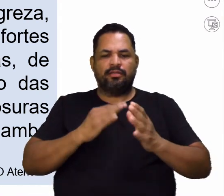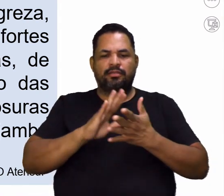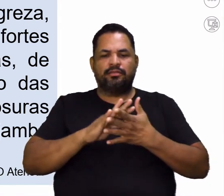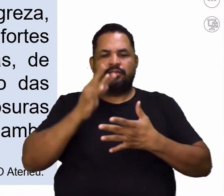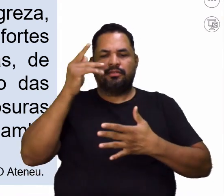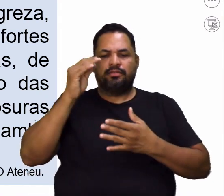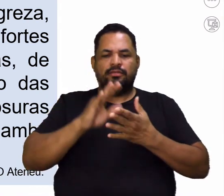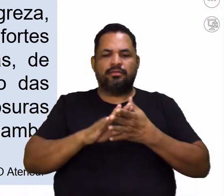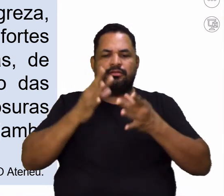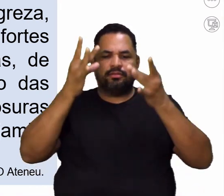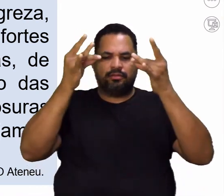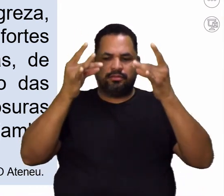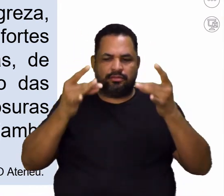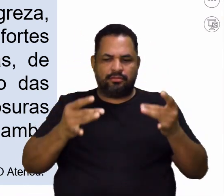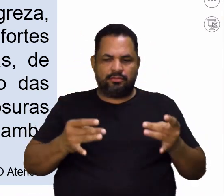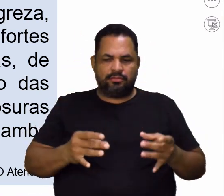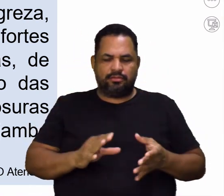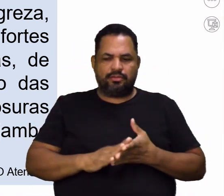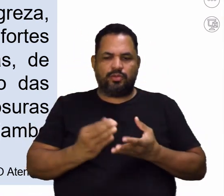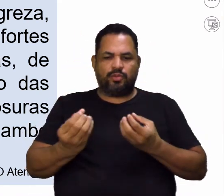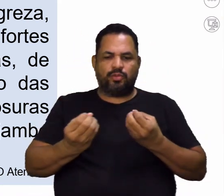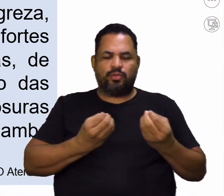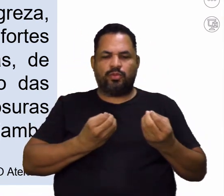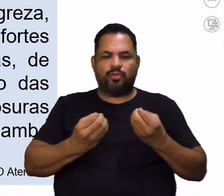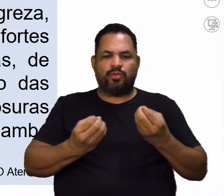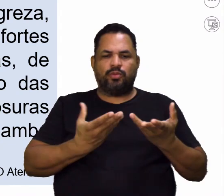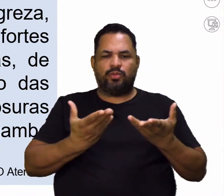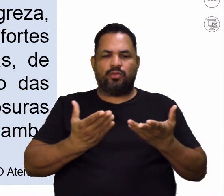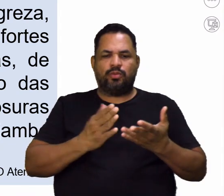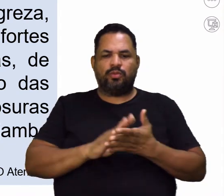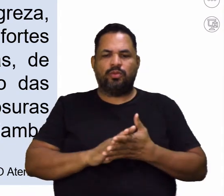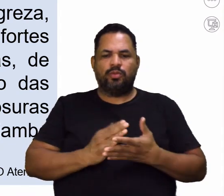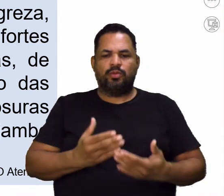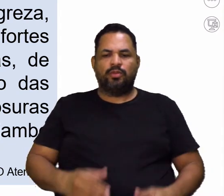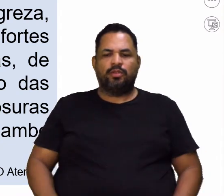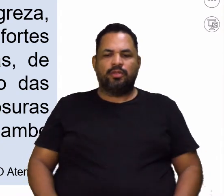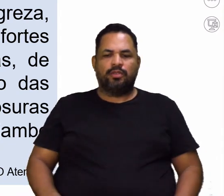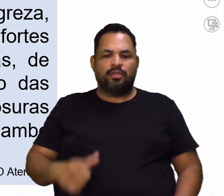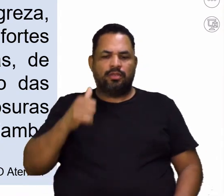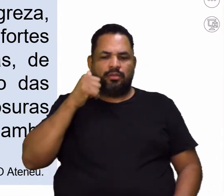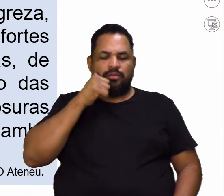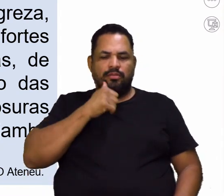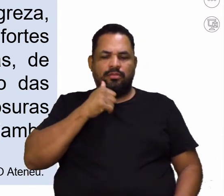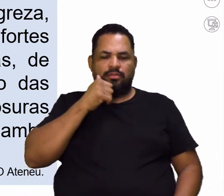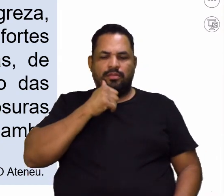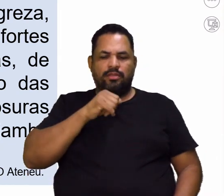descrevendo como que era a dona Emma